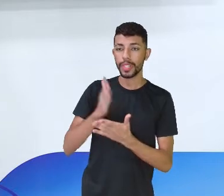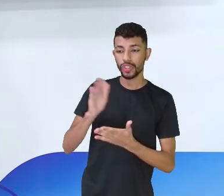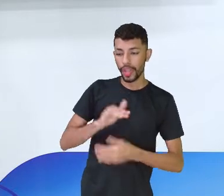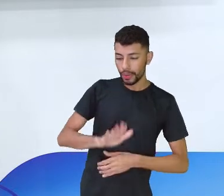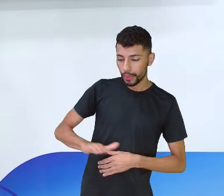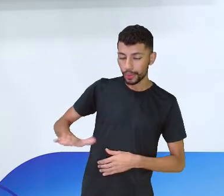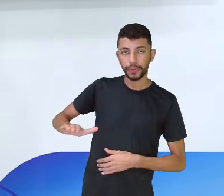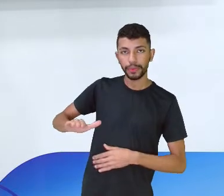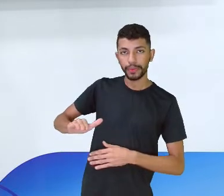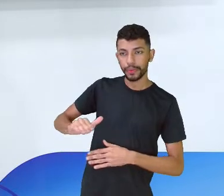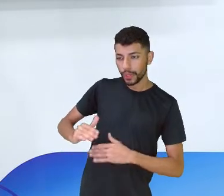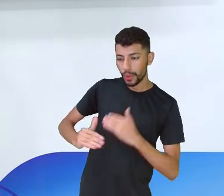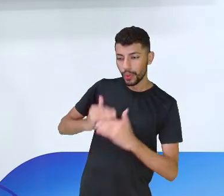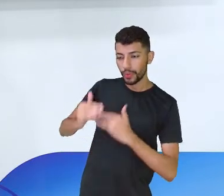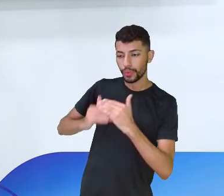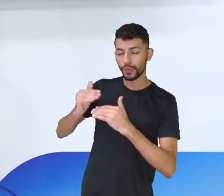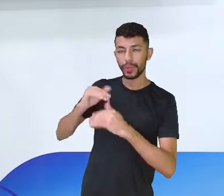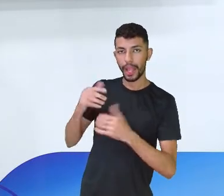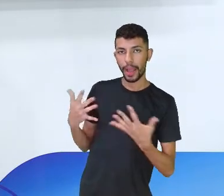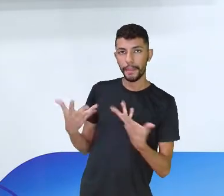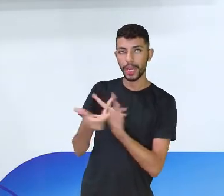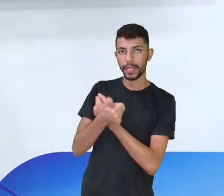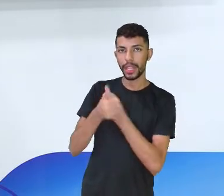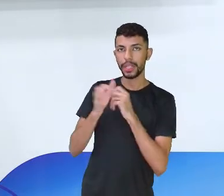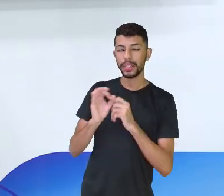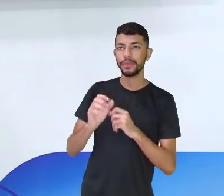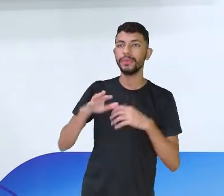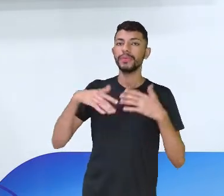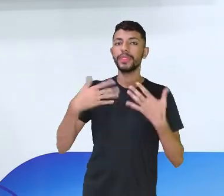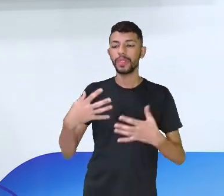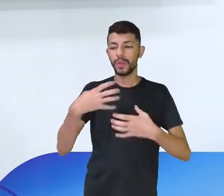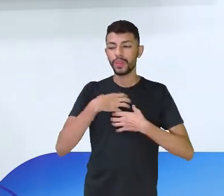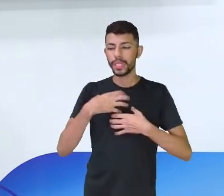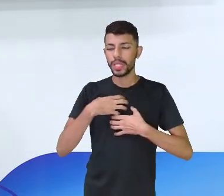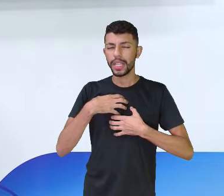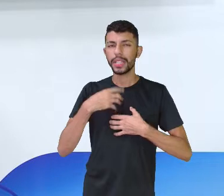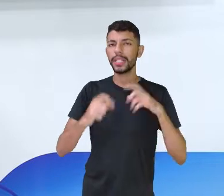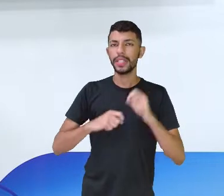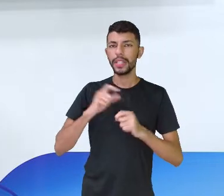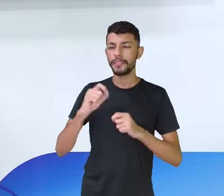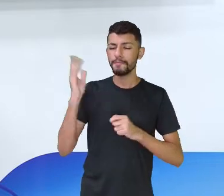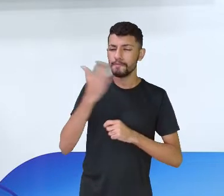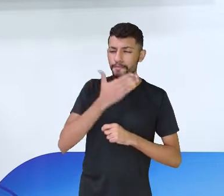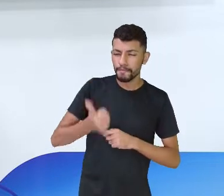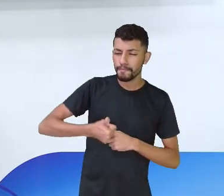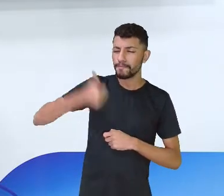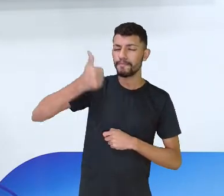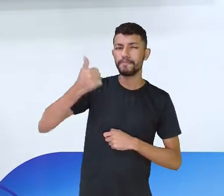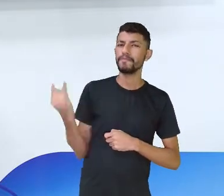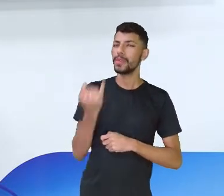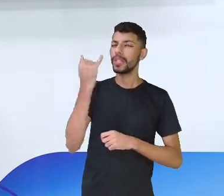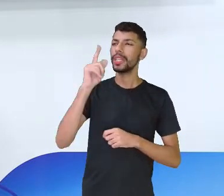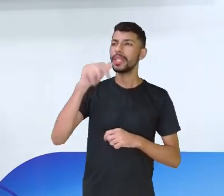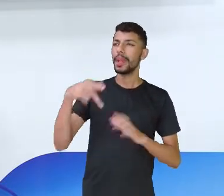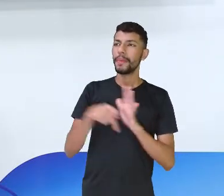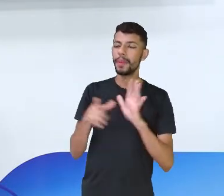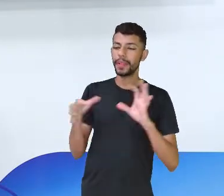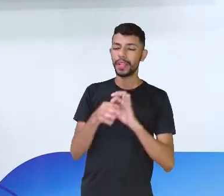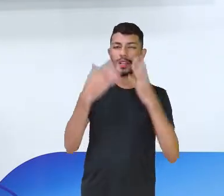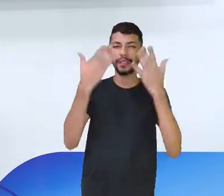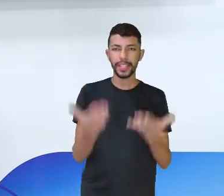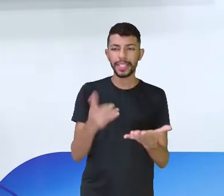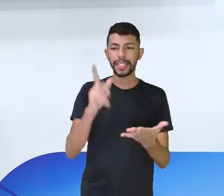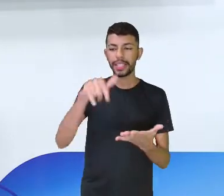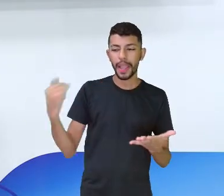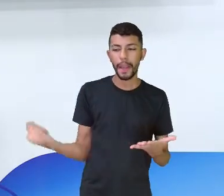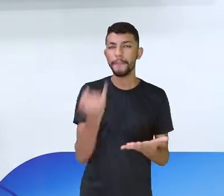gente começa a trabalhar essas habilidades, o senso de valoração vai se configurar nesse viés. E é um viés muito importante